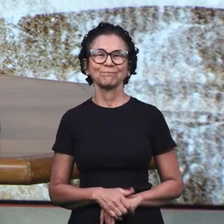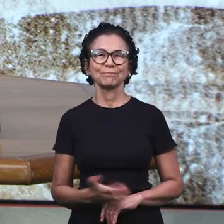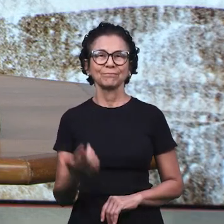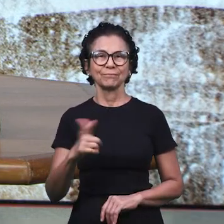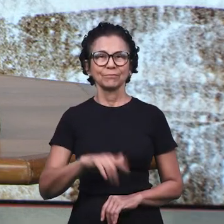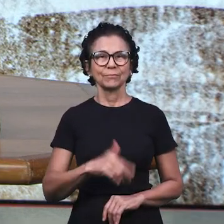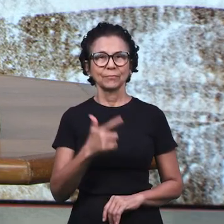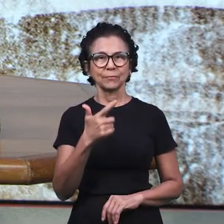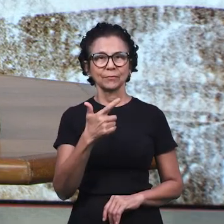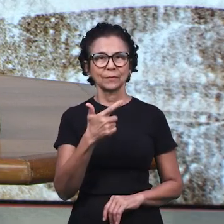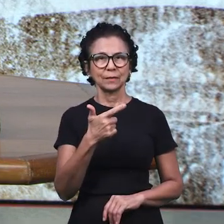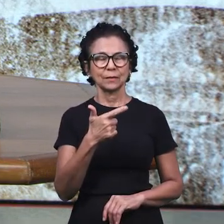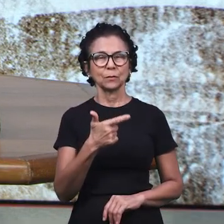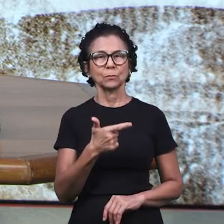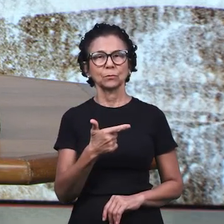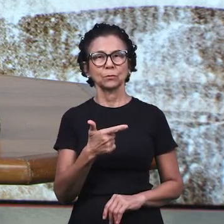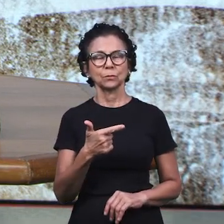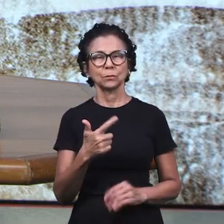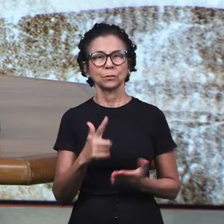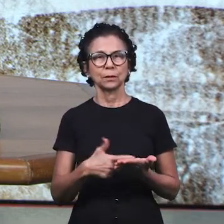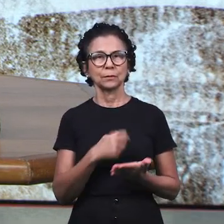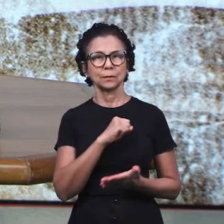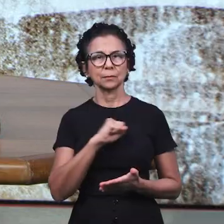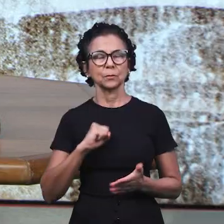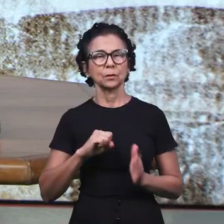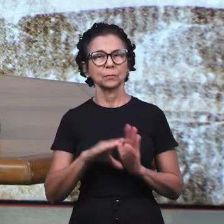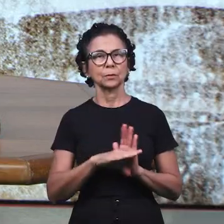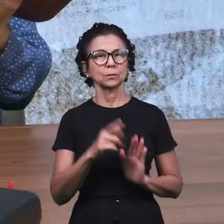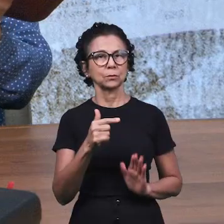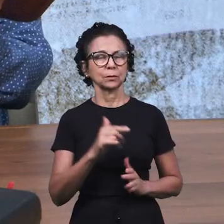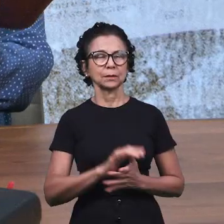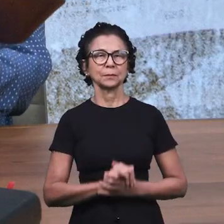2 Samuel, capítulo 12. Vamos ler juntos?